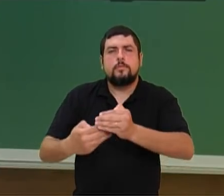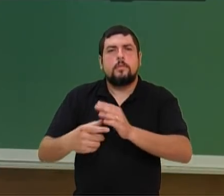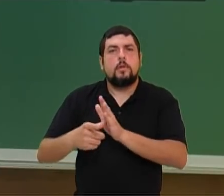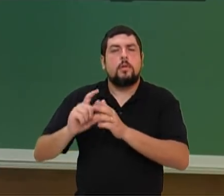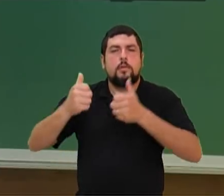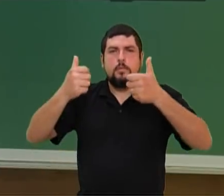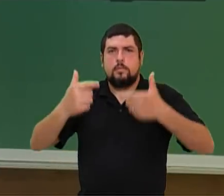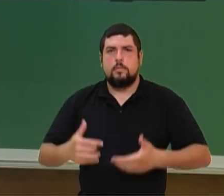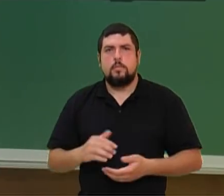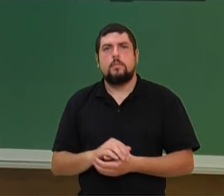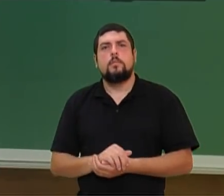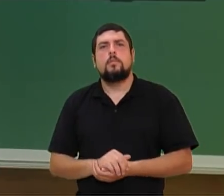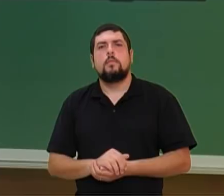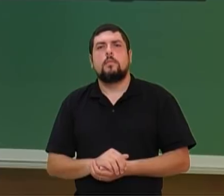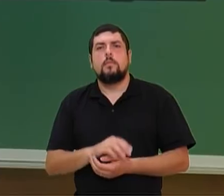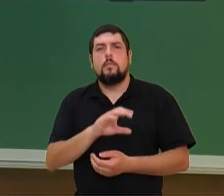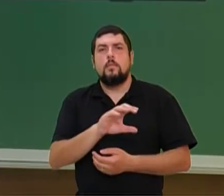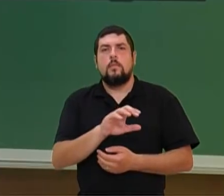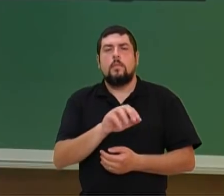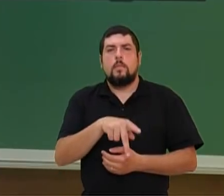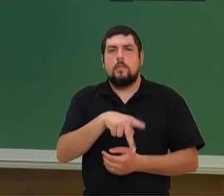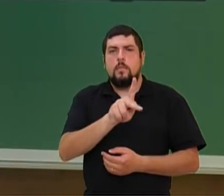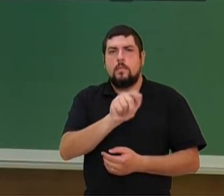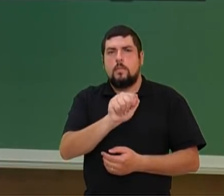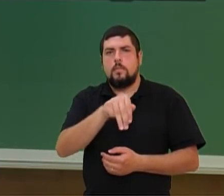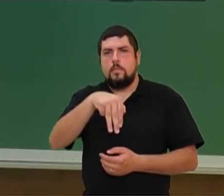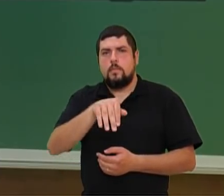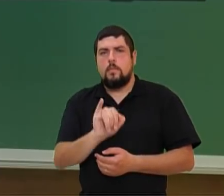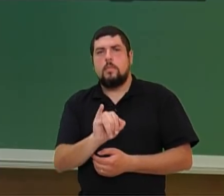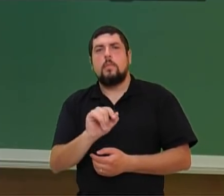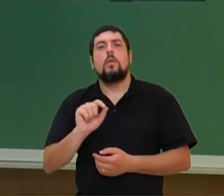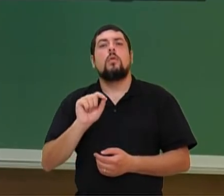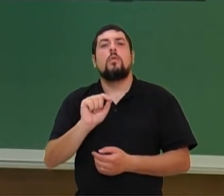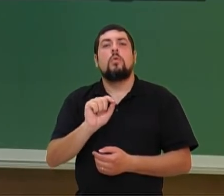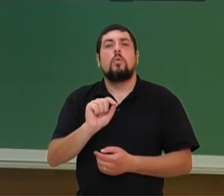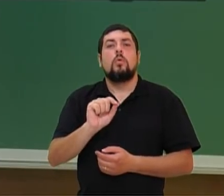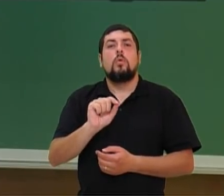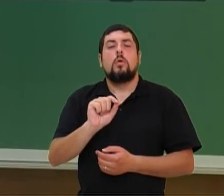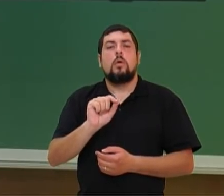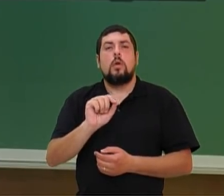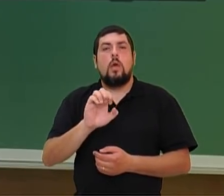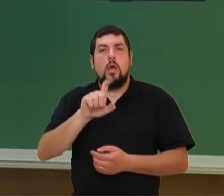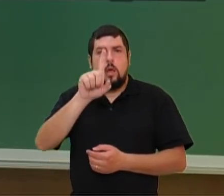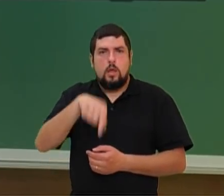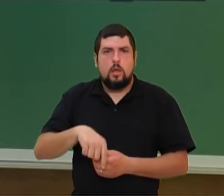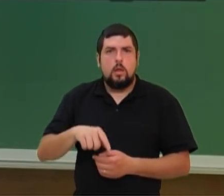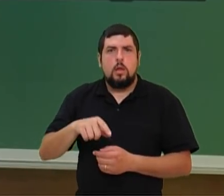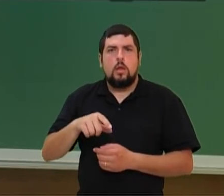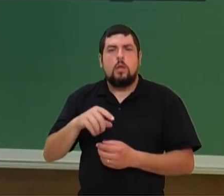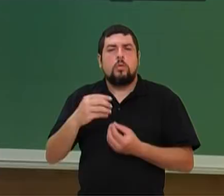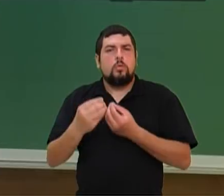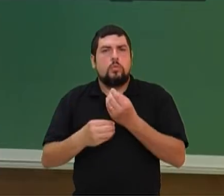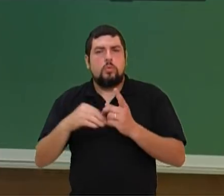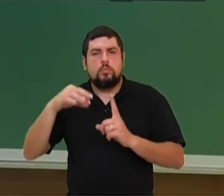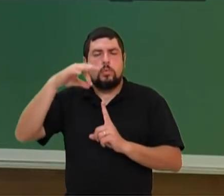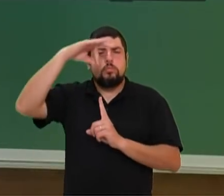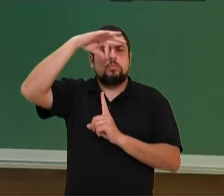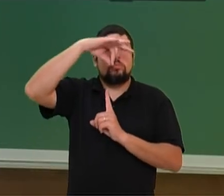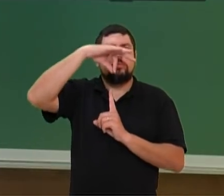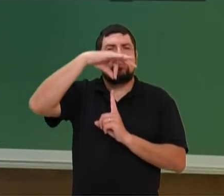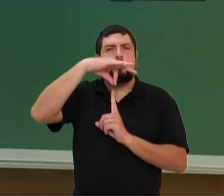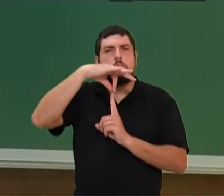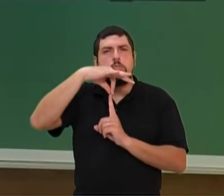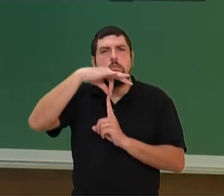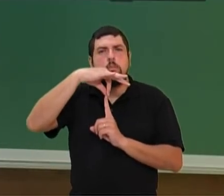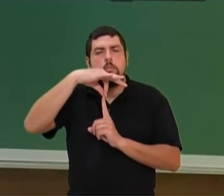né? Kami, Dharma, Kami é o ser que coordena o indivíduo no shintoísmo, né? Como se fosse um